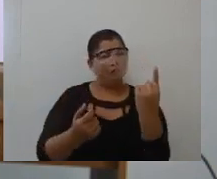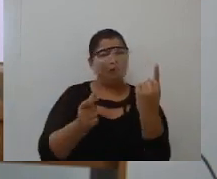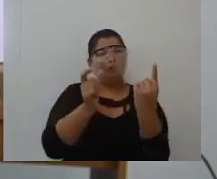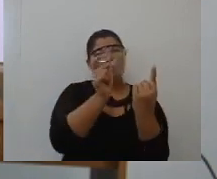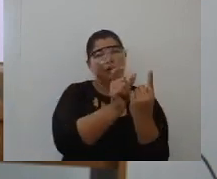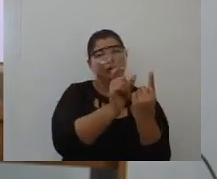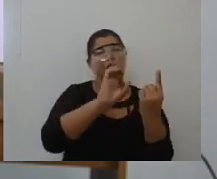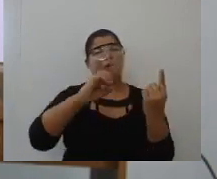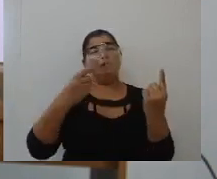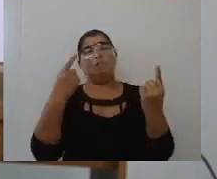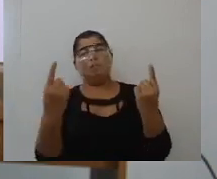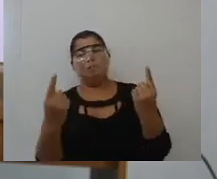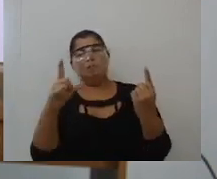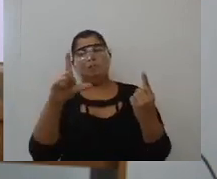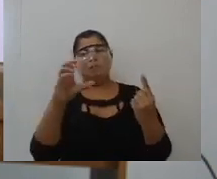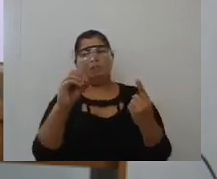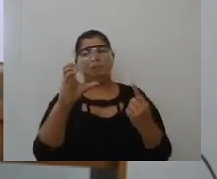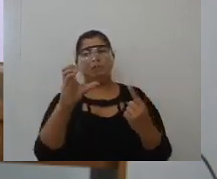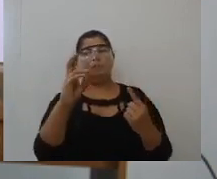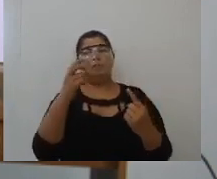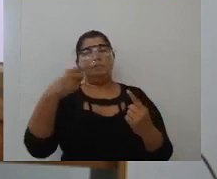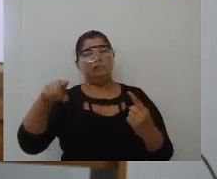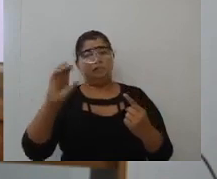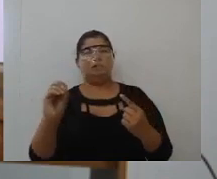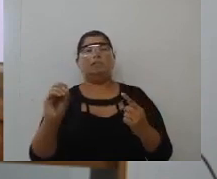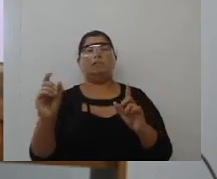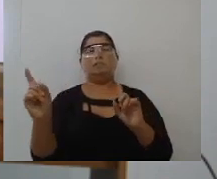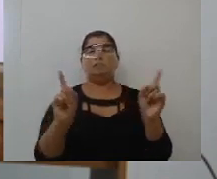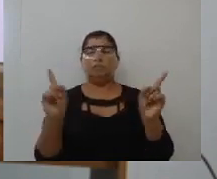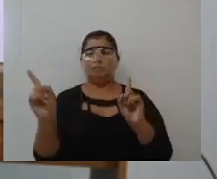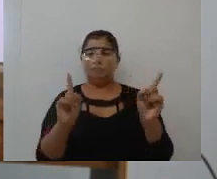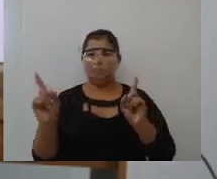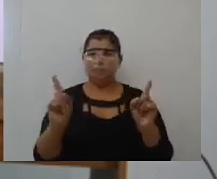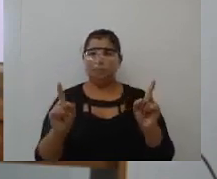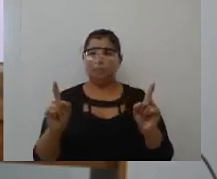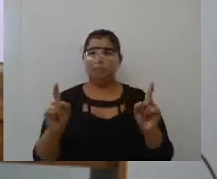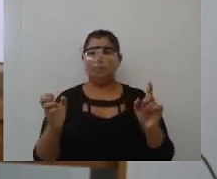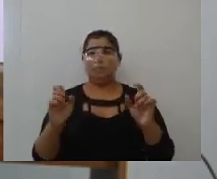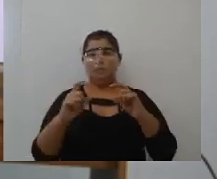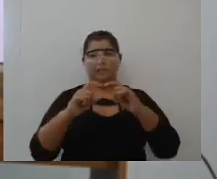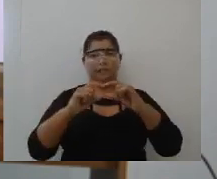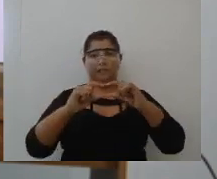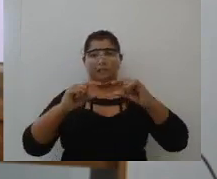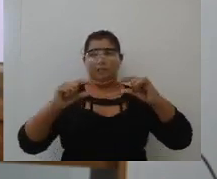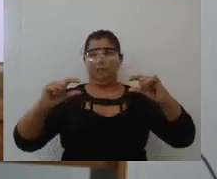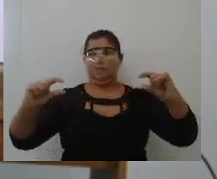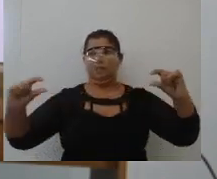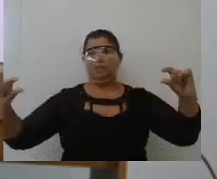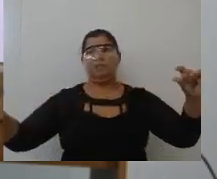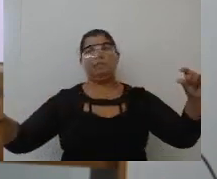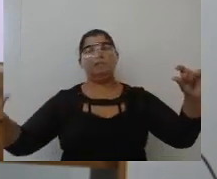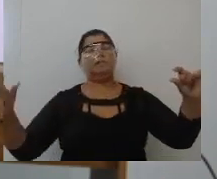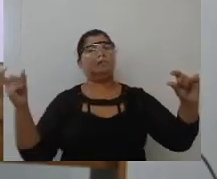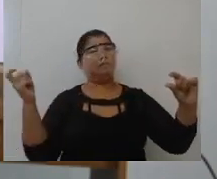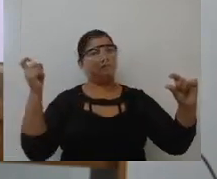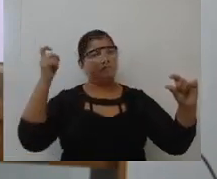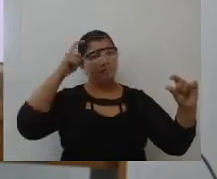uma locução conjuntiva. Tá? E uma outra coisa, quanto maior, né, a frase, maior o período, mais